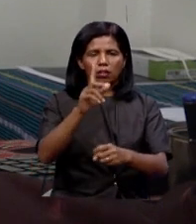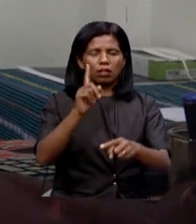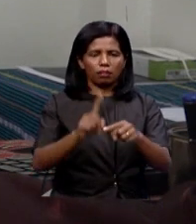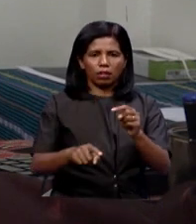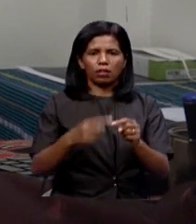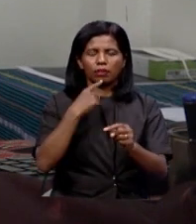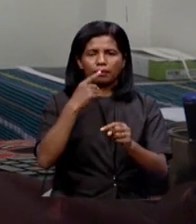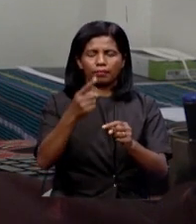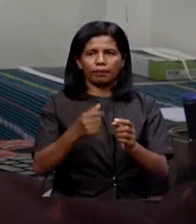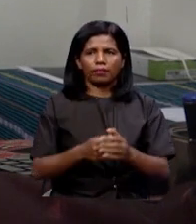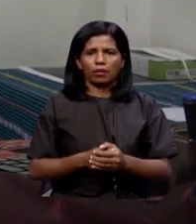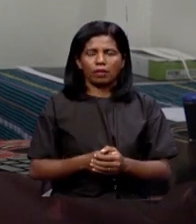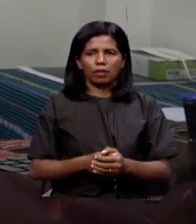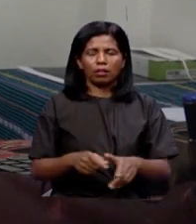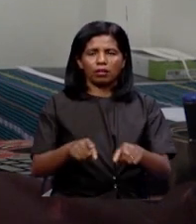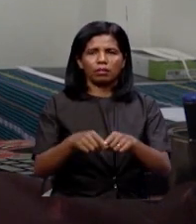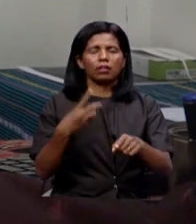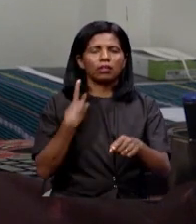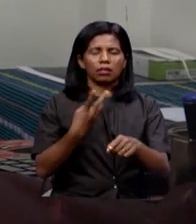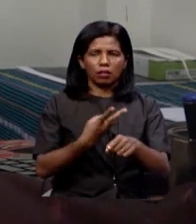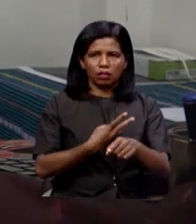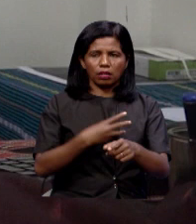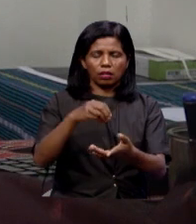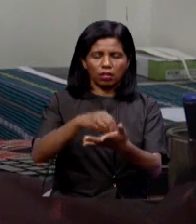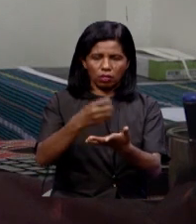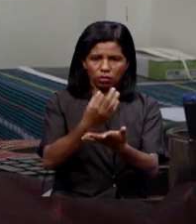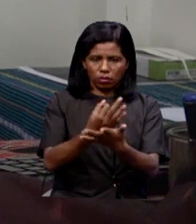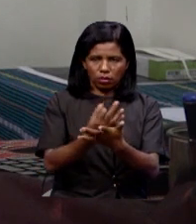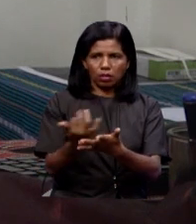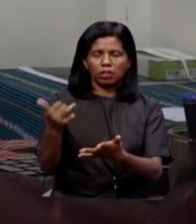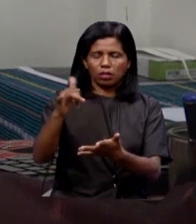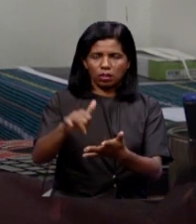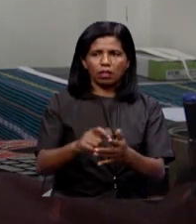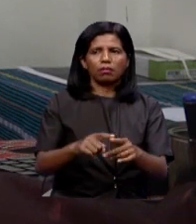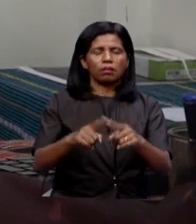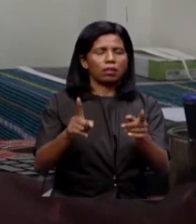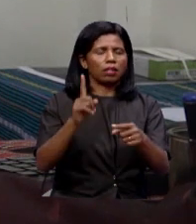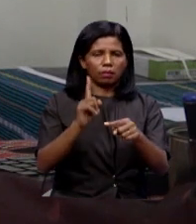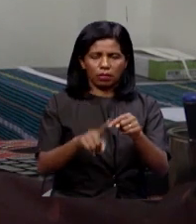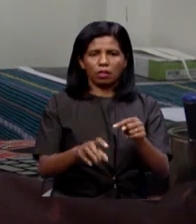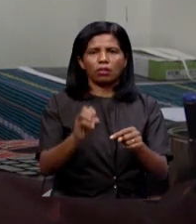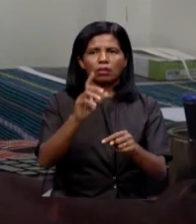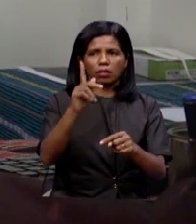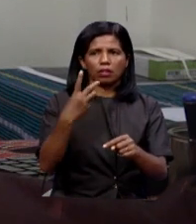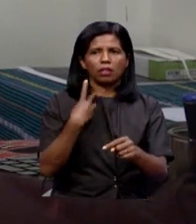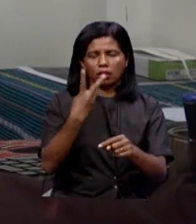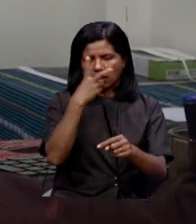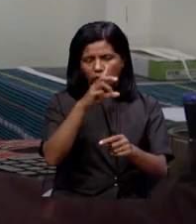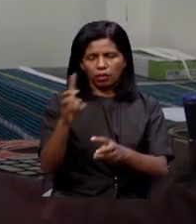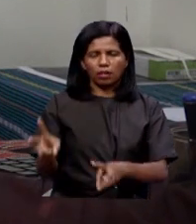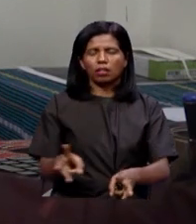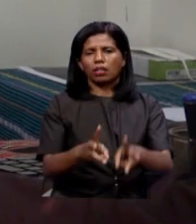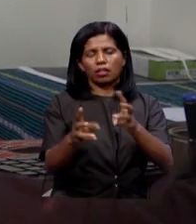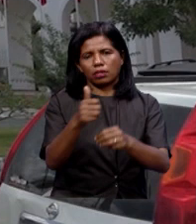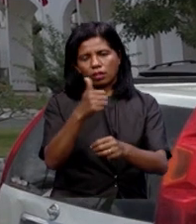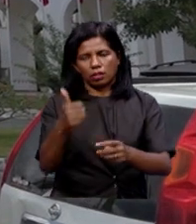considerar. Então, isso é o que eu propõe o Sancerne, ou o Haridane, mas como o Labele, ou o Labele, ou o Haridane, ou o Haridane, ou o mecanismo de